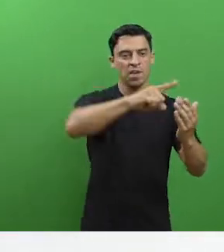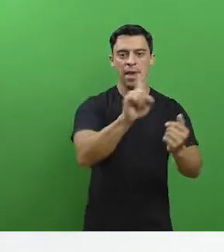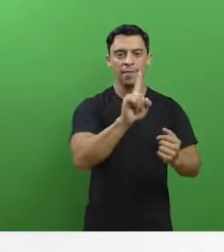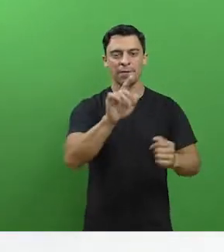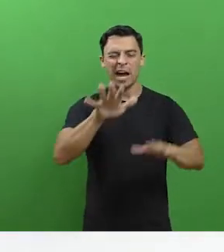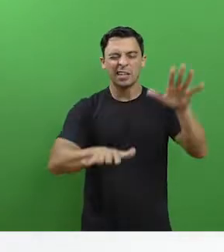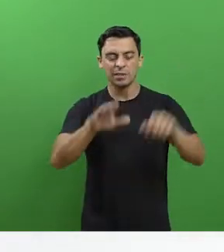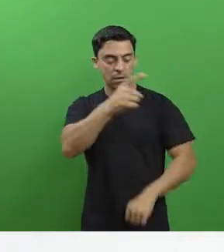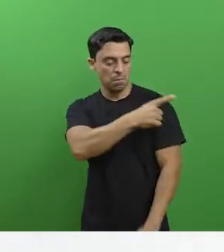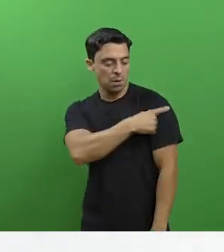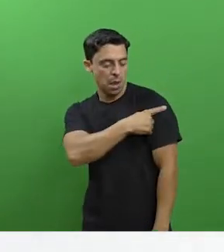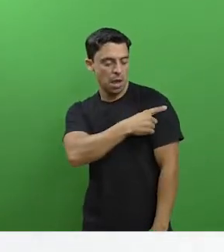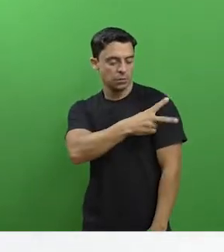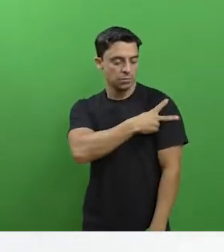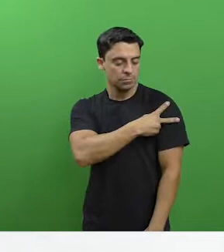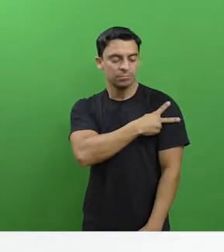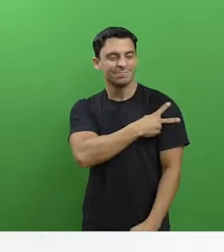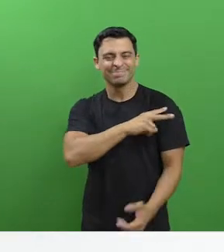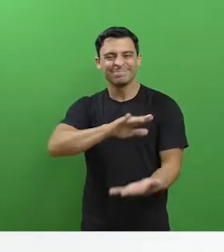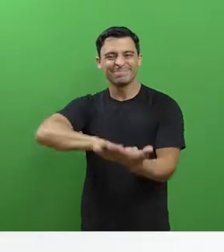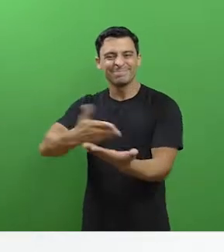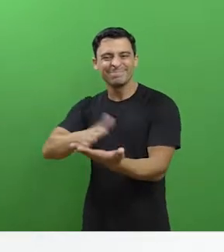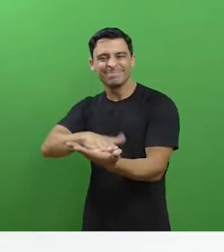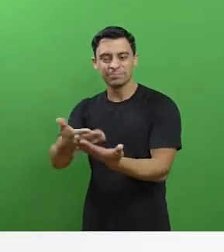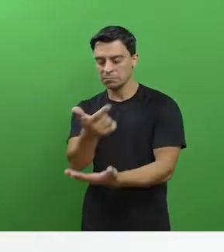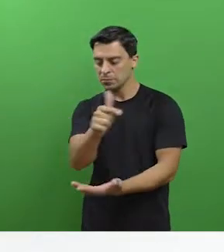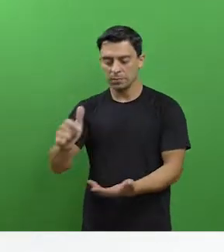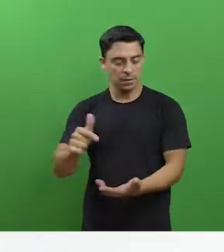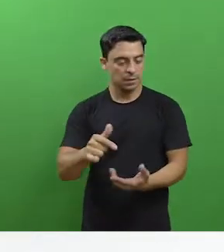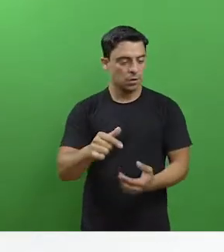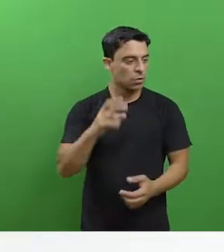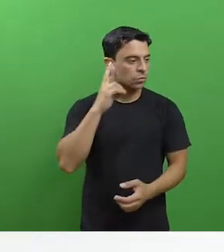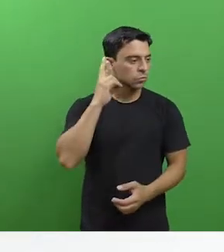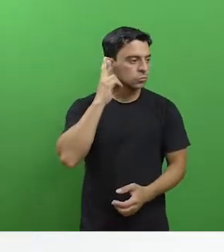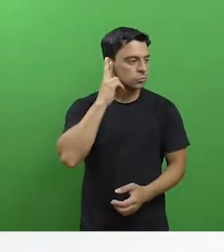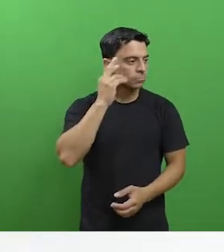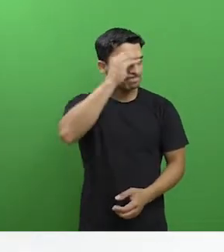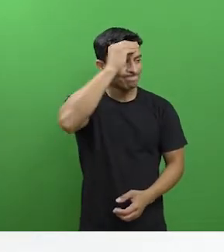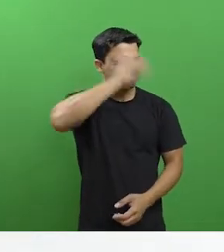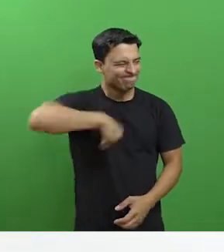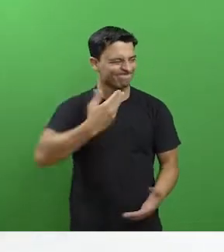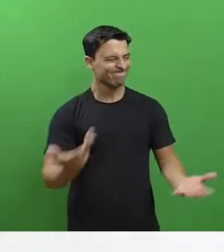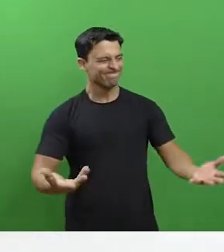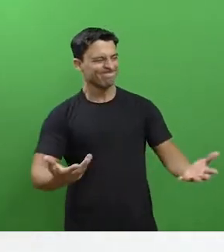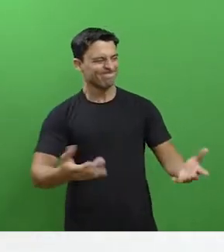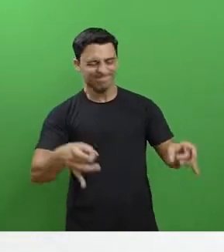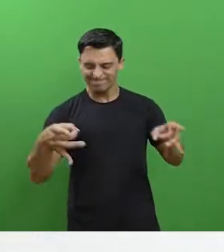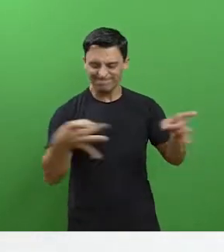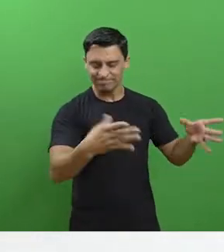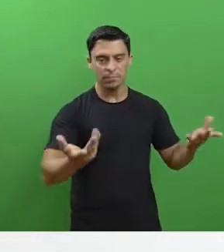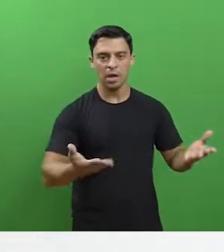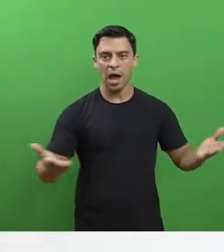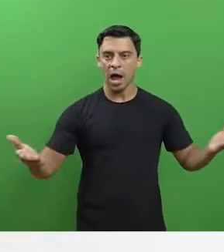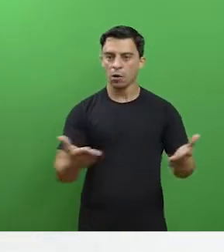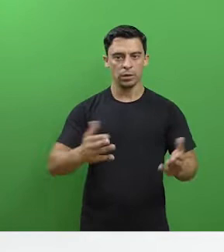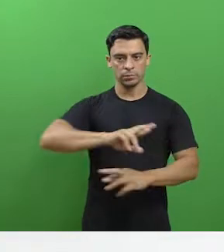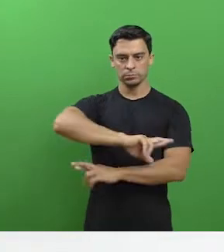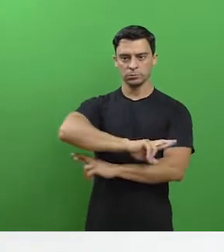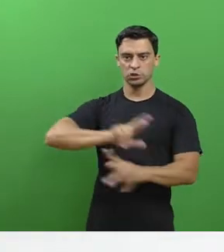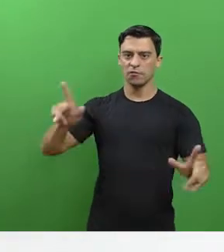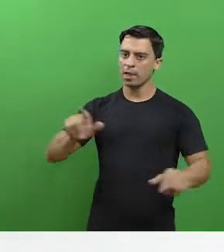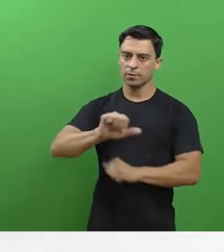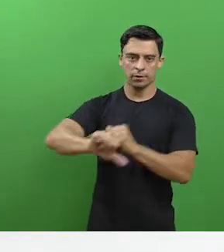de Libras, não conseguia aprender e desistia. Agora não, agora os surdos realmente estão indo, estão trabalhando, buscando. Então eles estão dentro da sociedade,